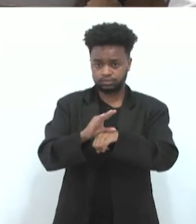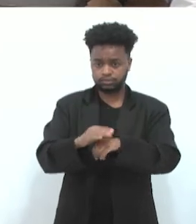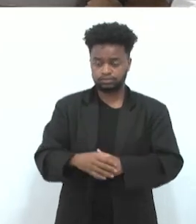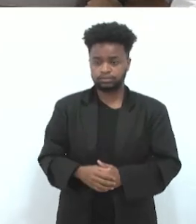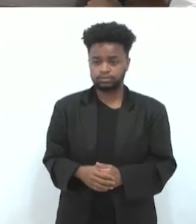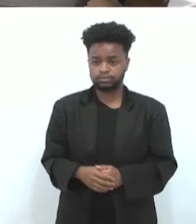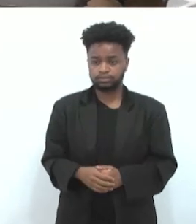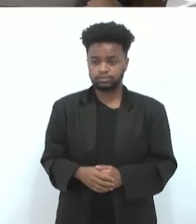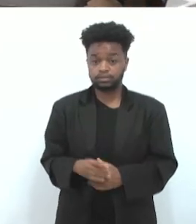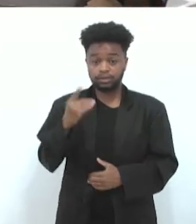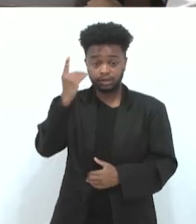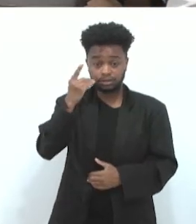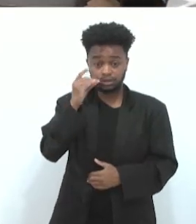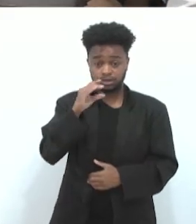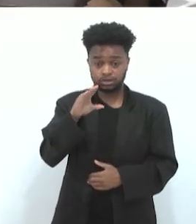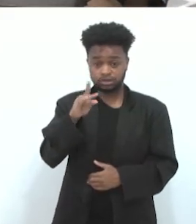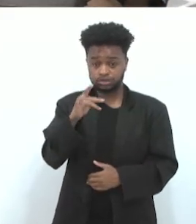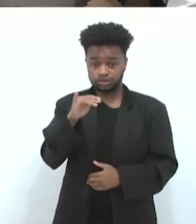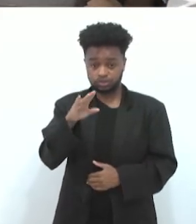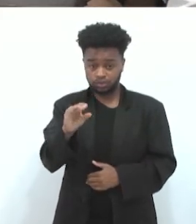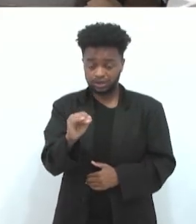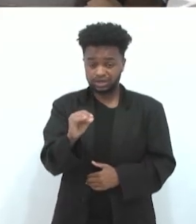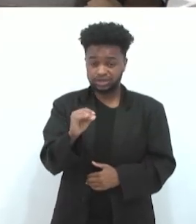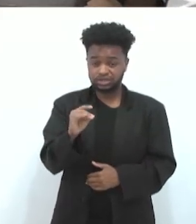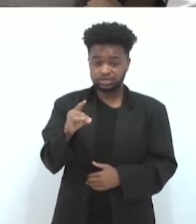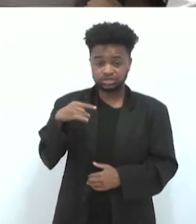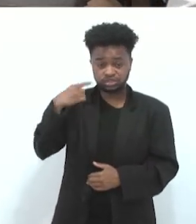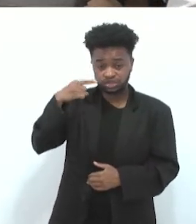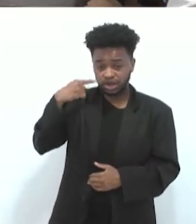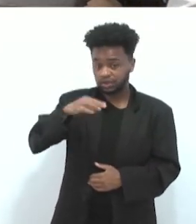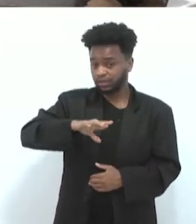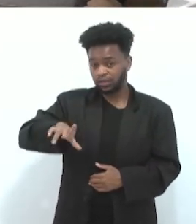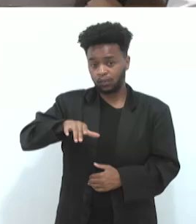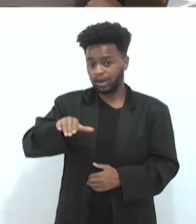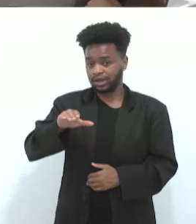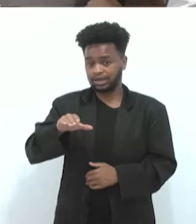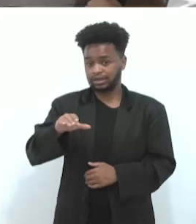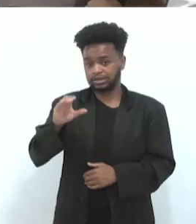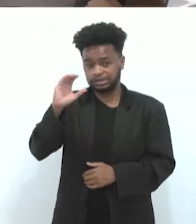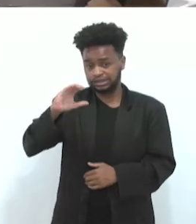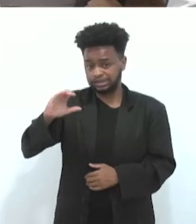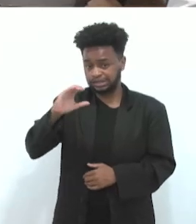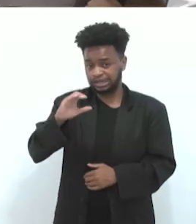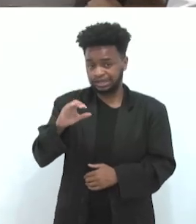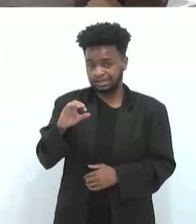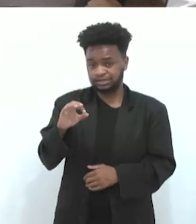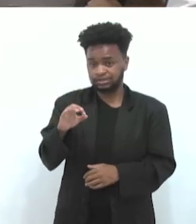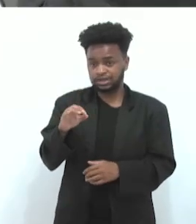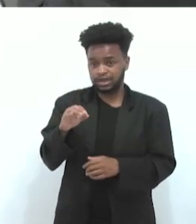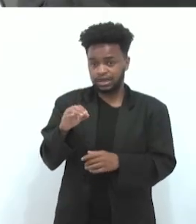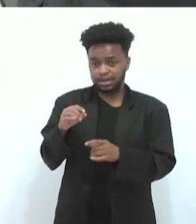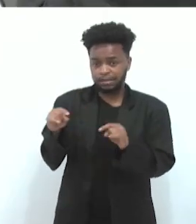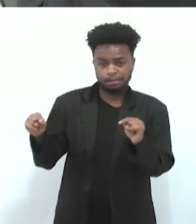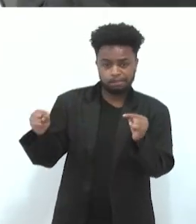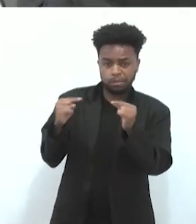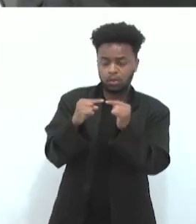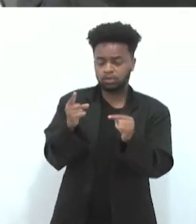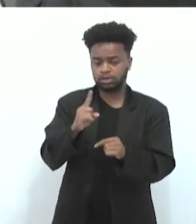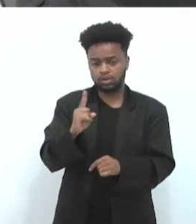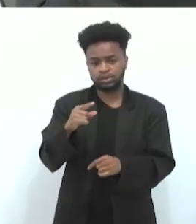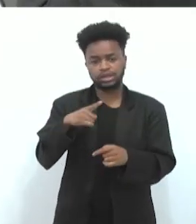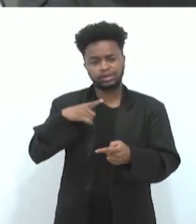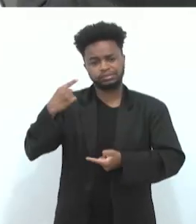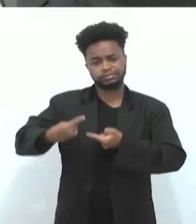Chico, direito não é ciência exata. É, acima de tudo, né, várias discussões para se